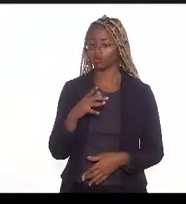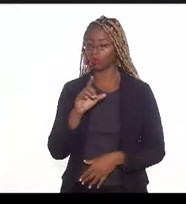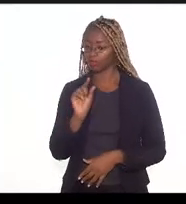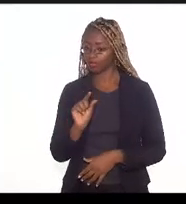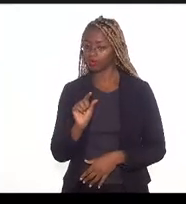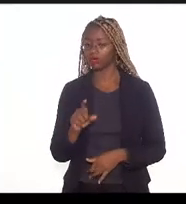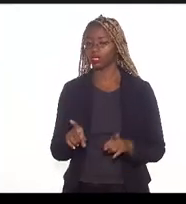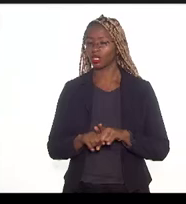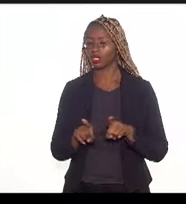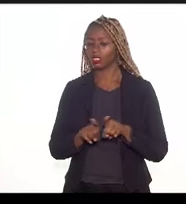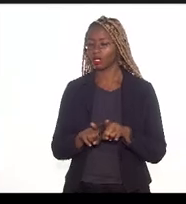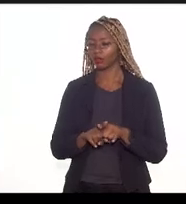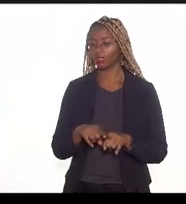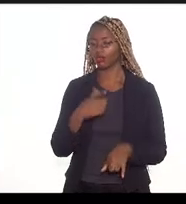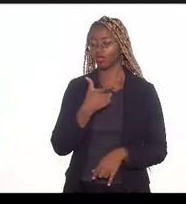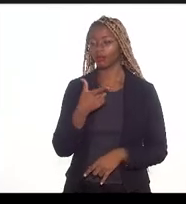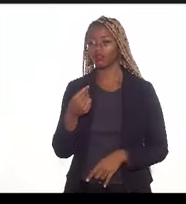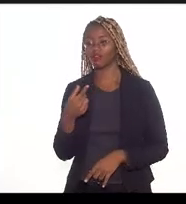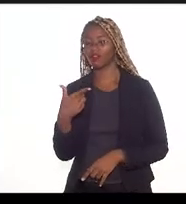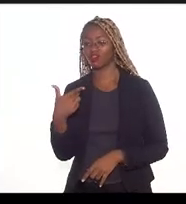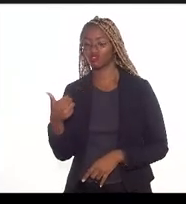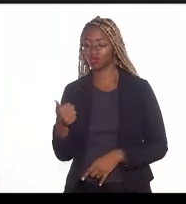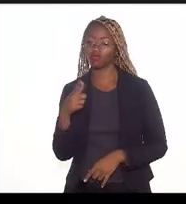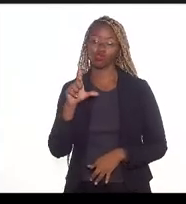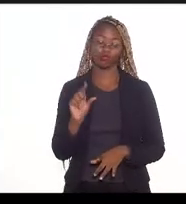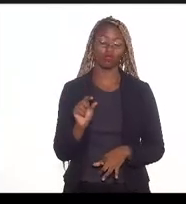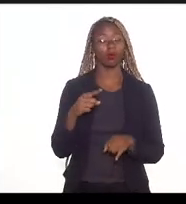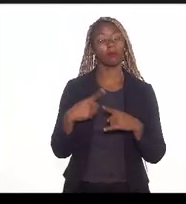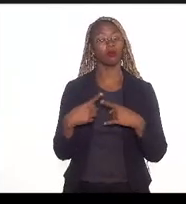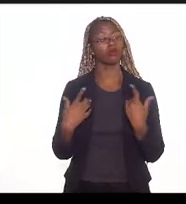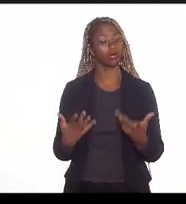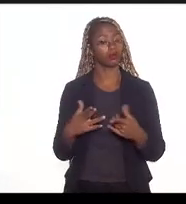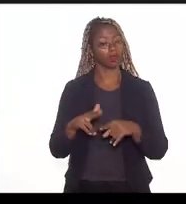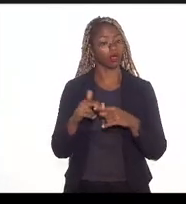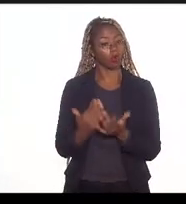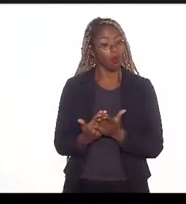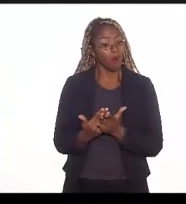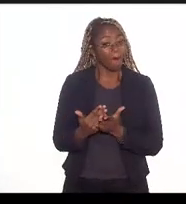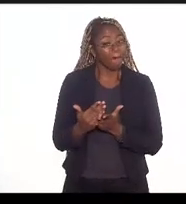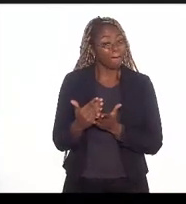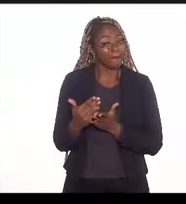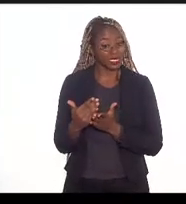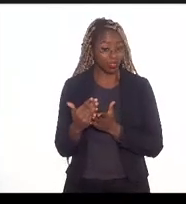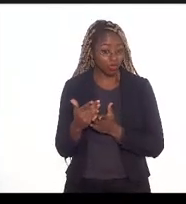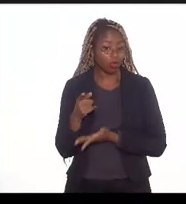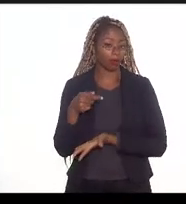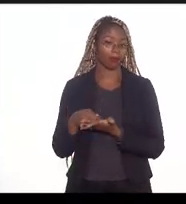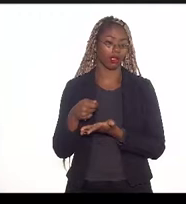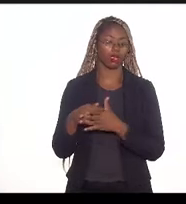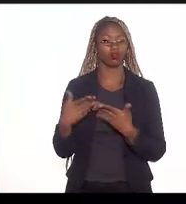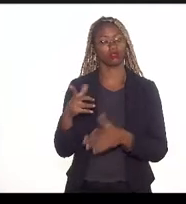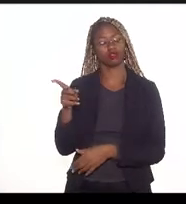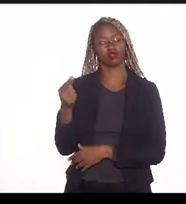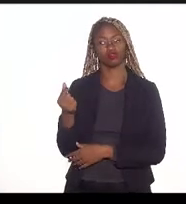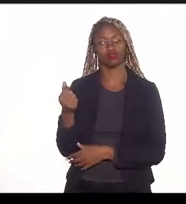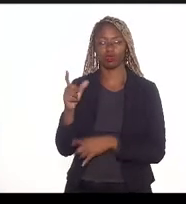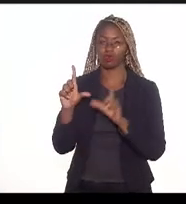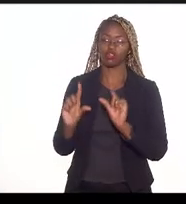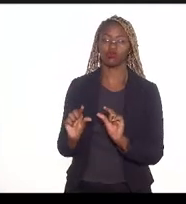essa diminuição em 2021? Porque os empresários começaram a pagar a AGRIU, então esse saldo vai diminuindo.